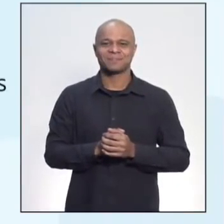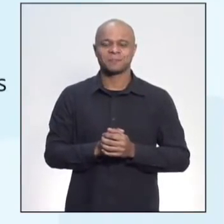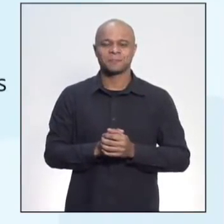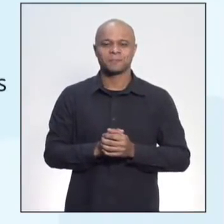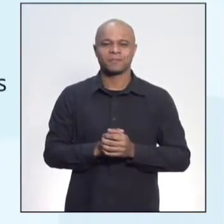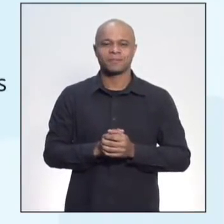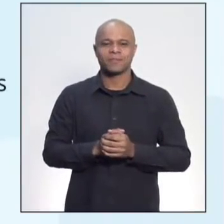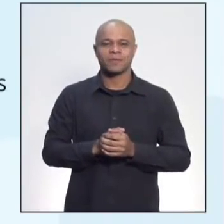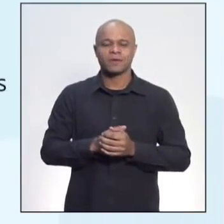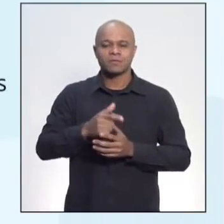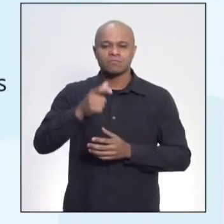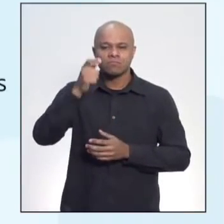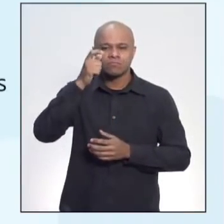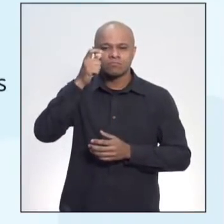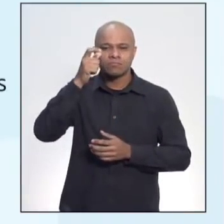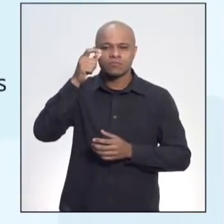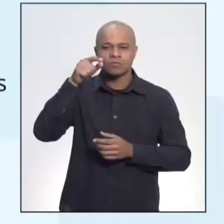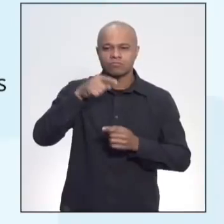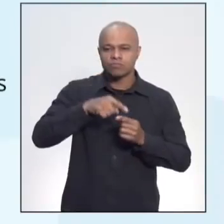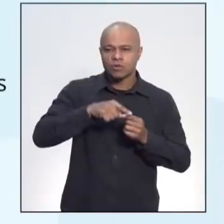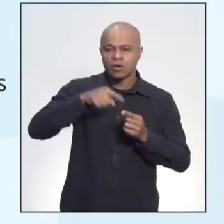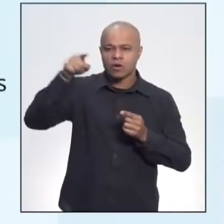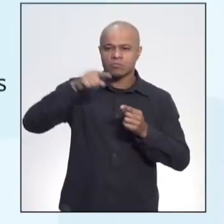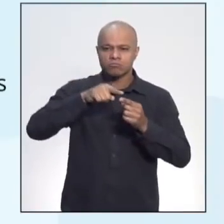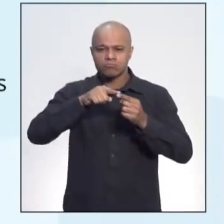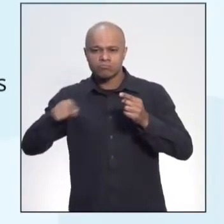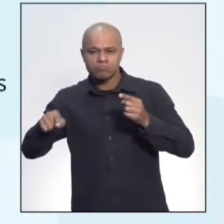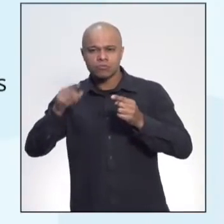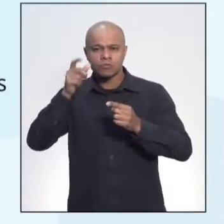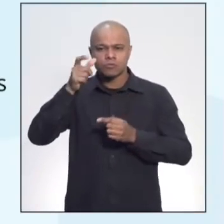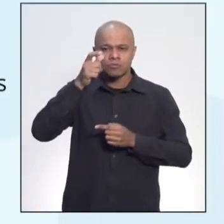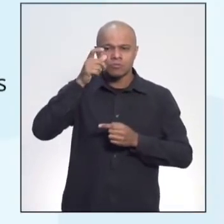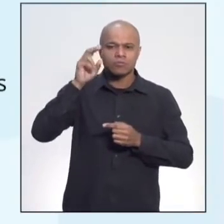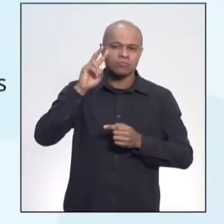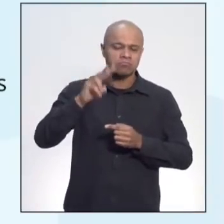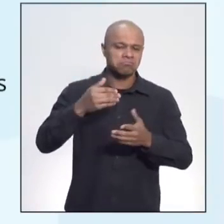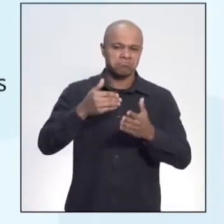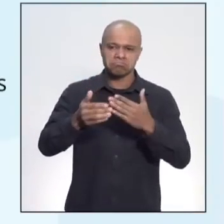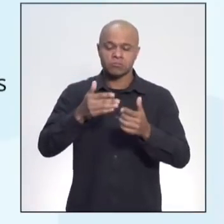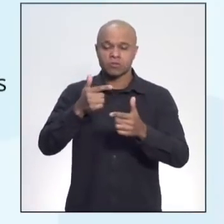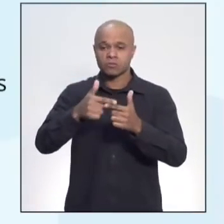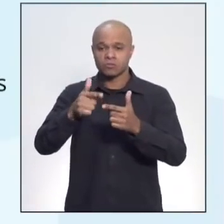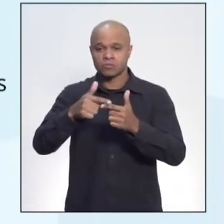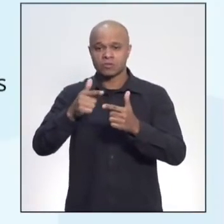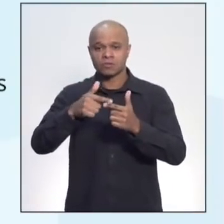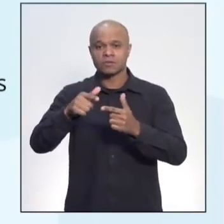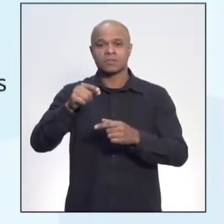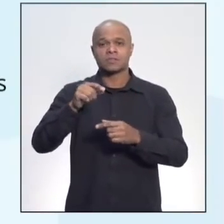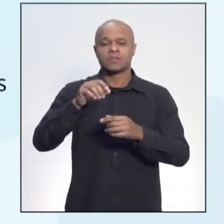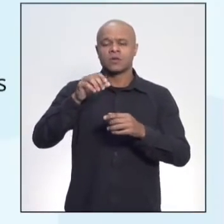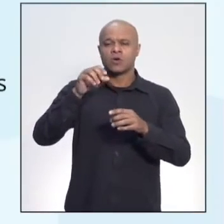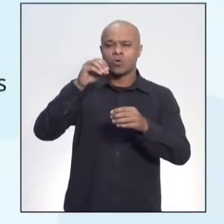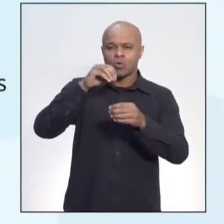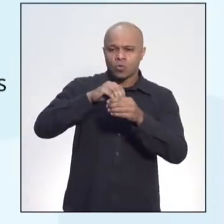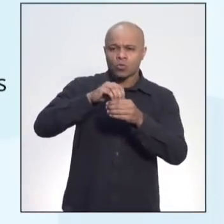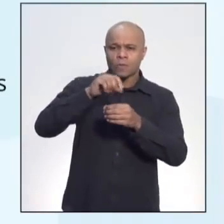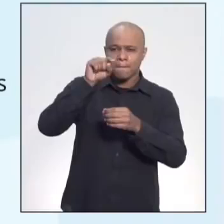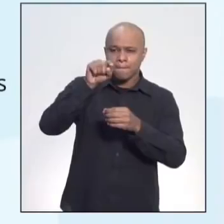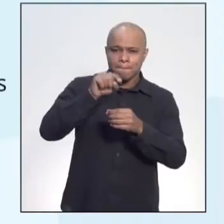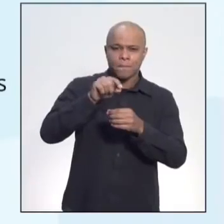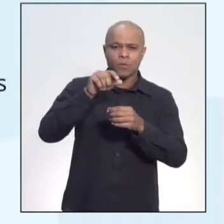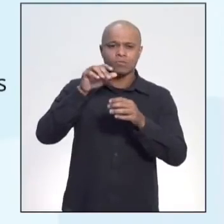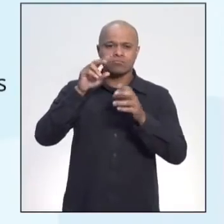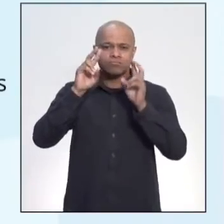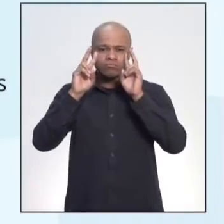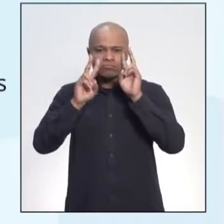A gente vai olhar para as nossas retas, ou crescente ou decrescente, não tem problema. Lembra que eu marquei 2 pontinhos nela? Então,